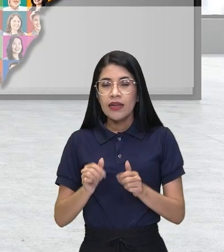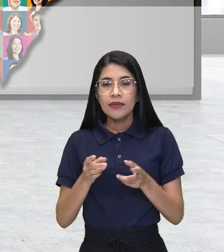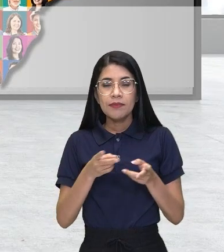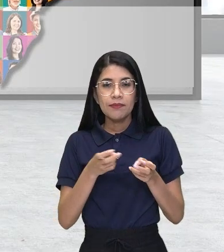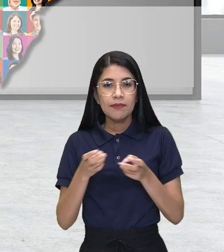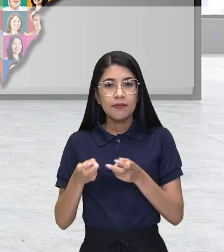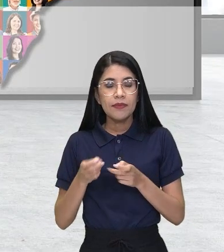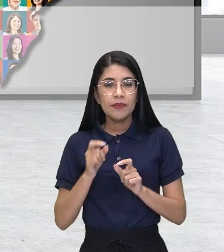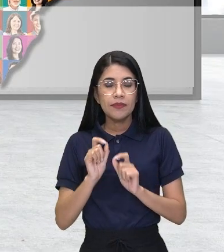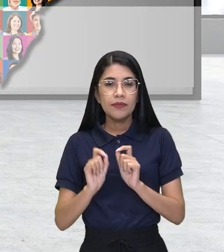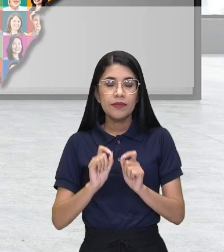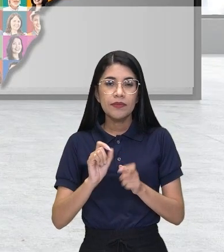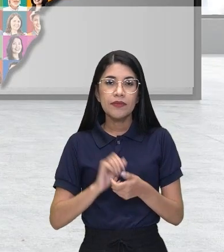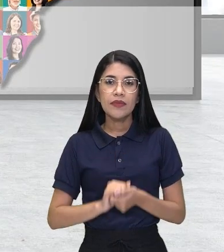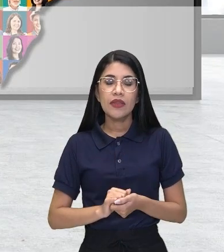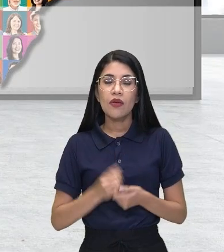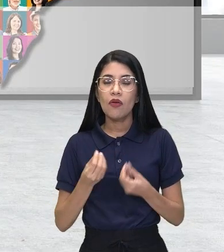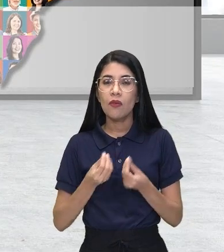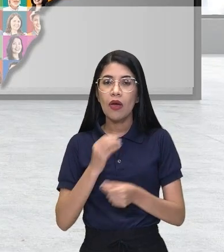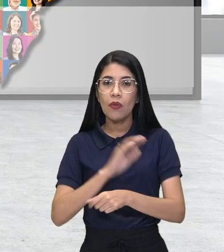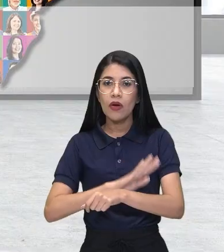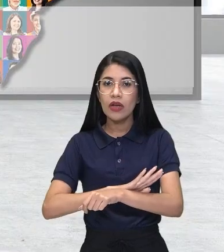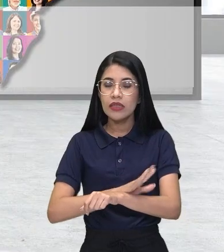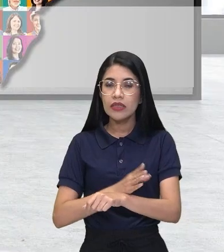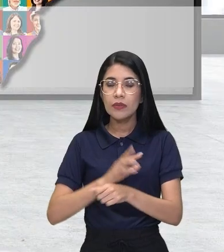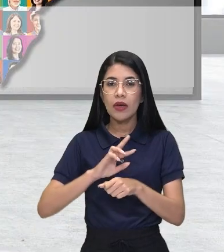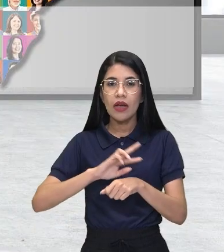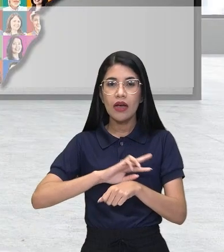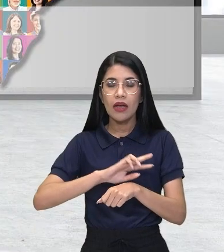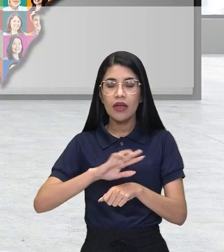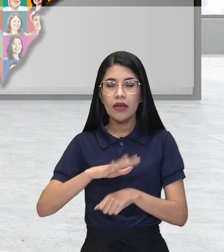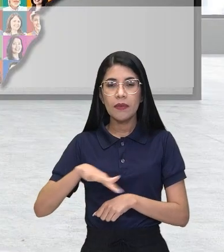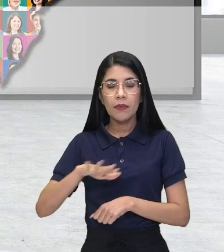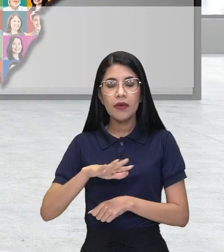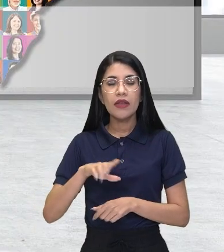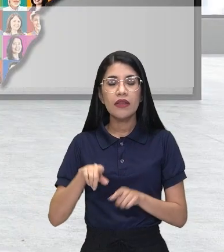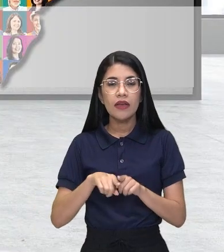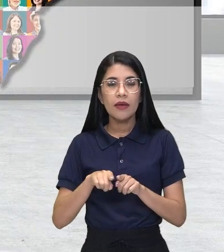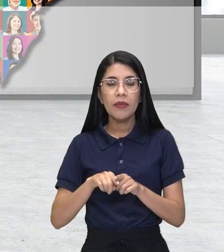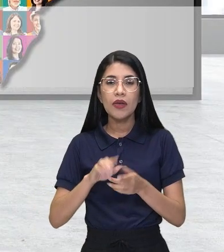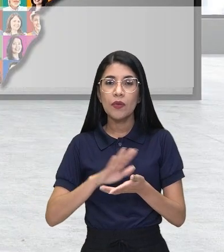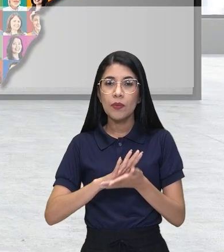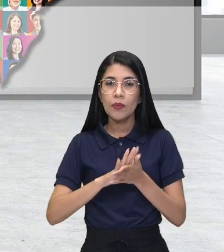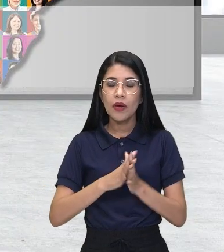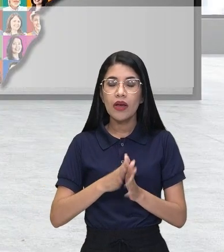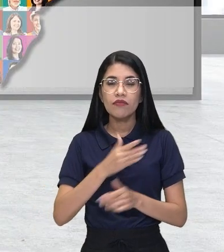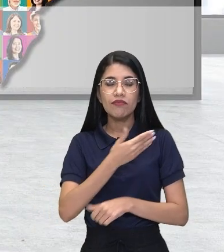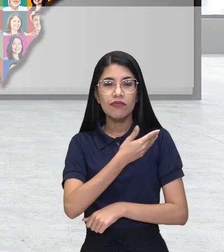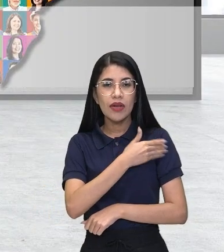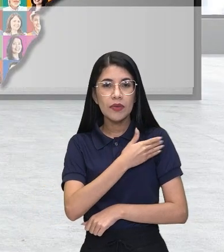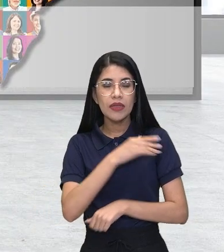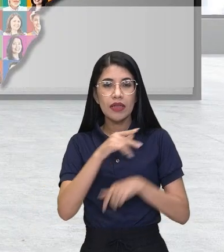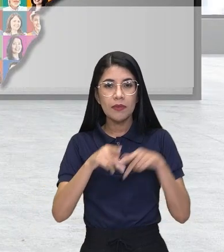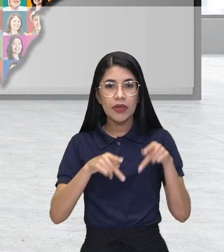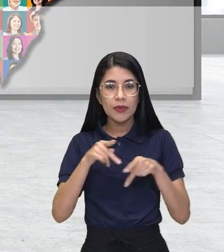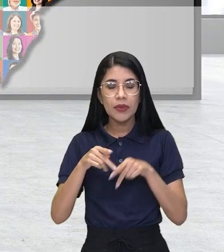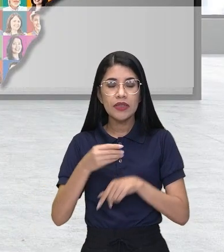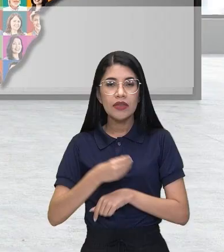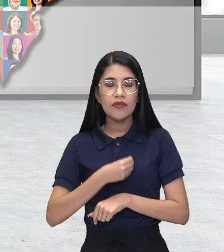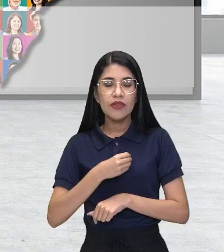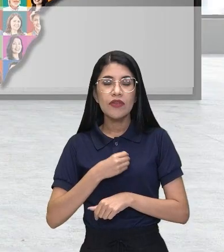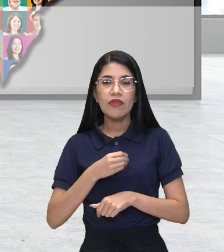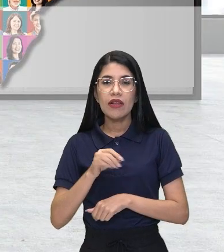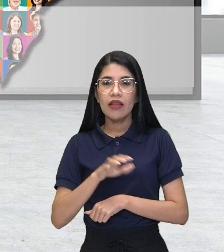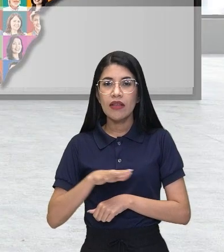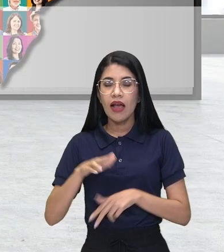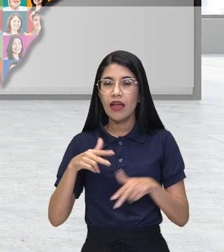aqui sobre a questão do racismo ambiental, como que a questão do preconceito contra populações ali, né, de minorias étnicas,